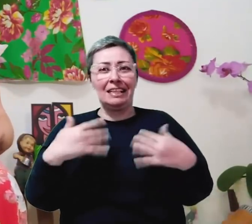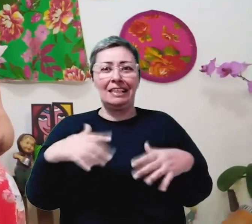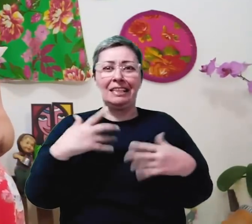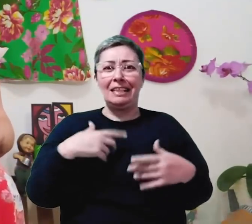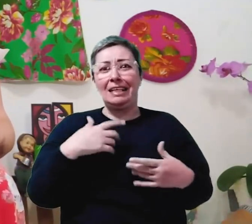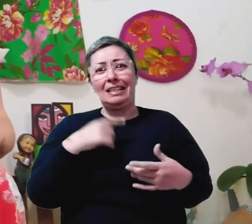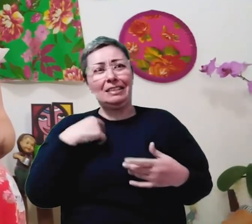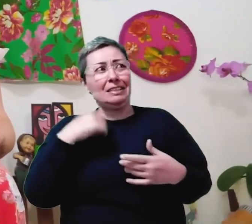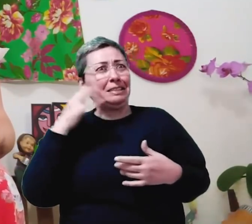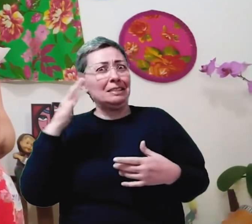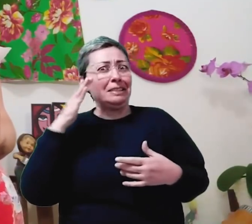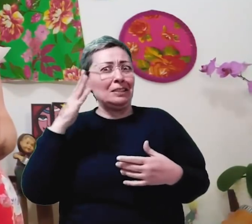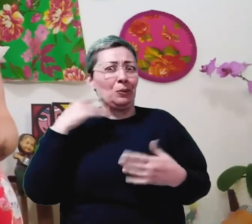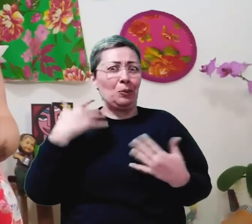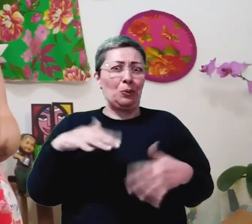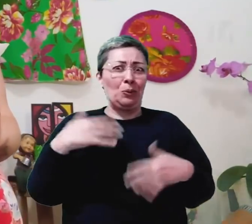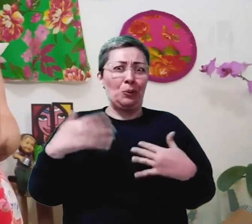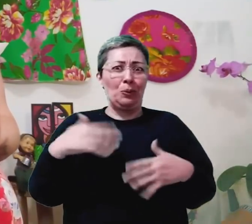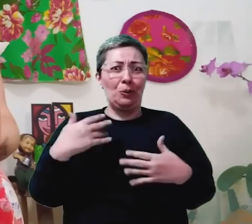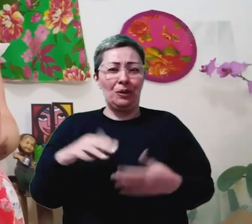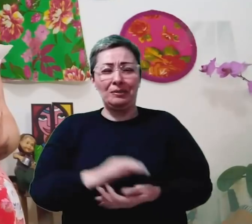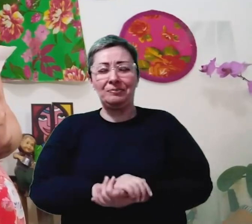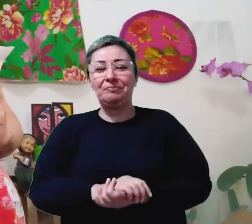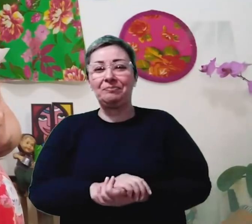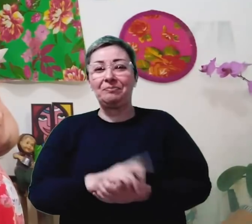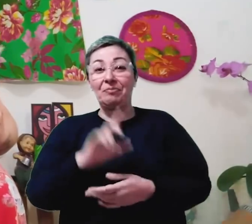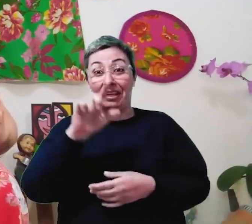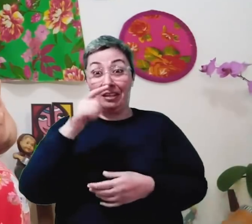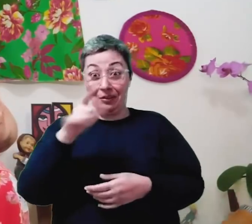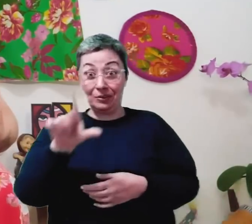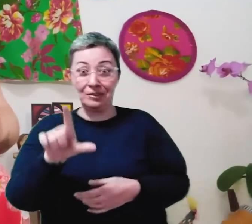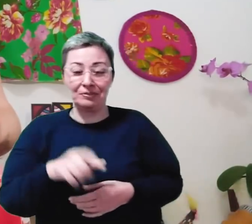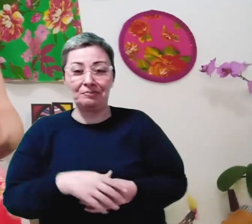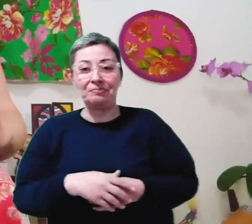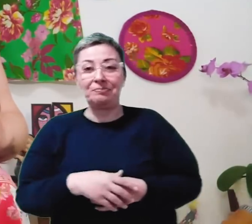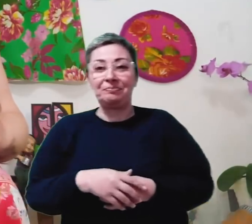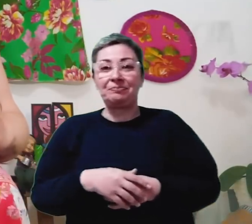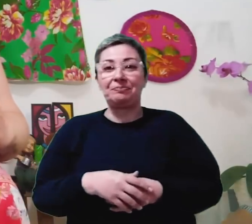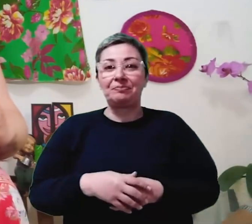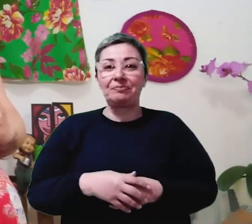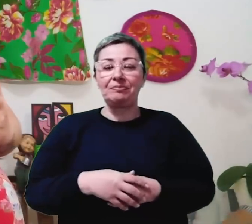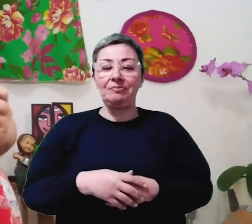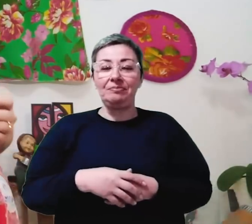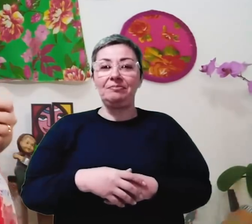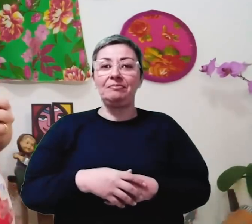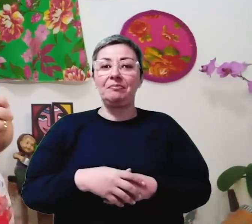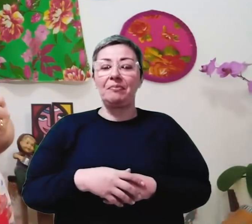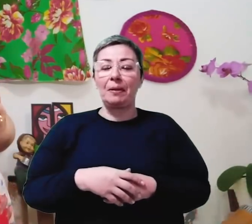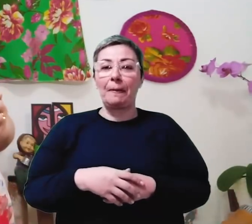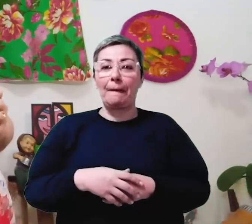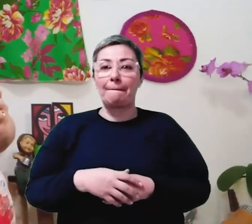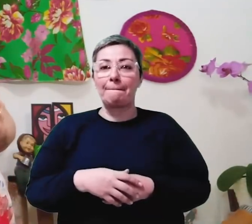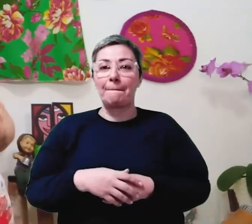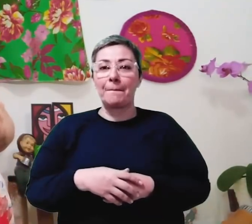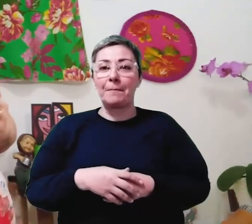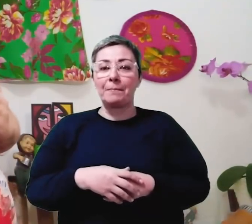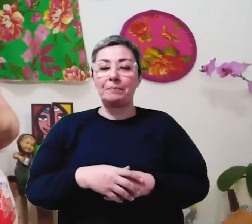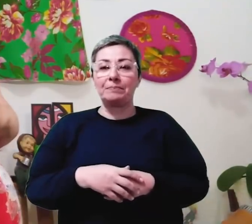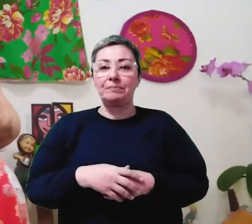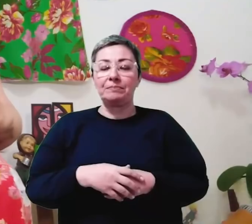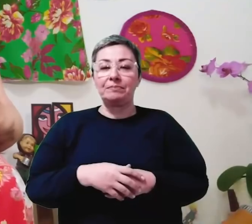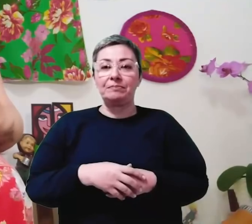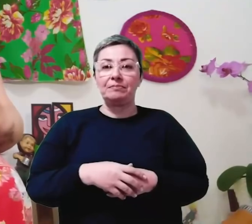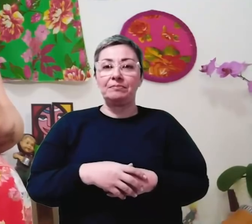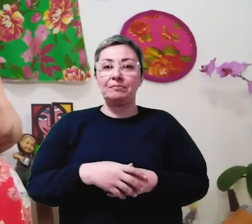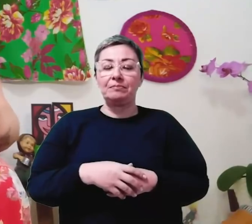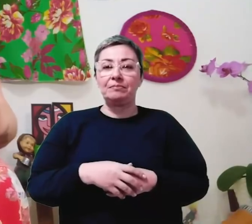mesmo. Ai, só de imaginar, né, gente? Vamos para a próxima? Vamos lá.